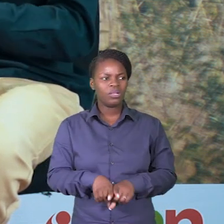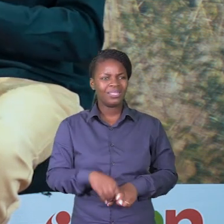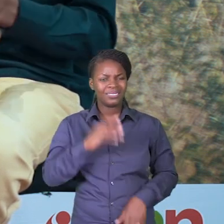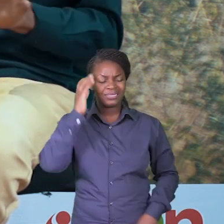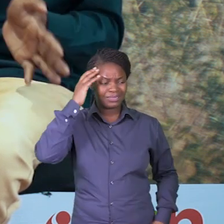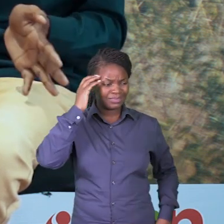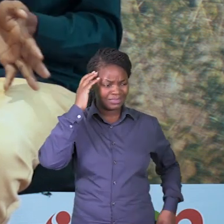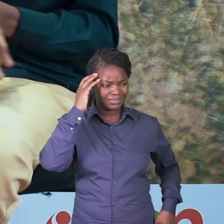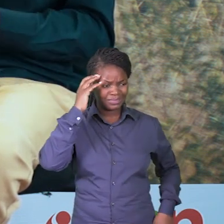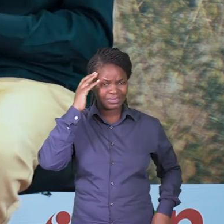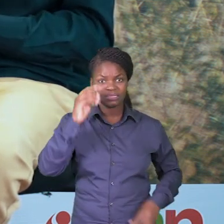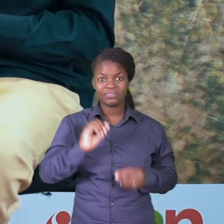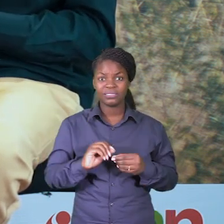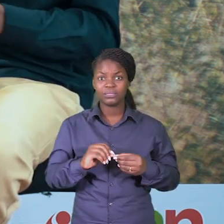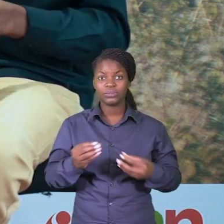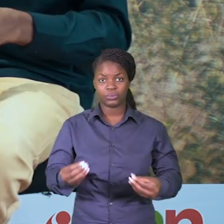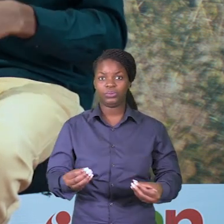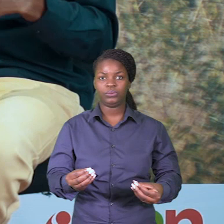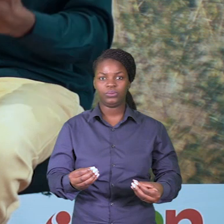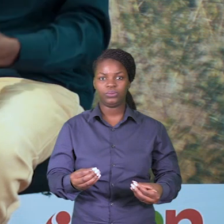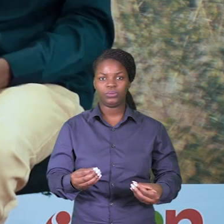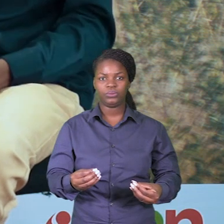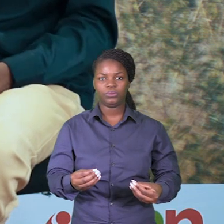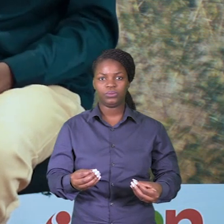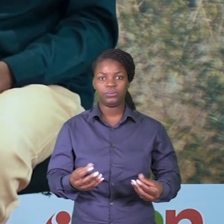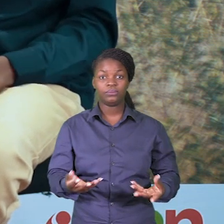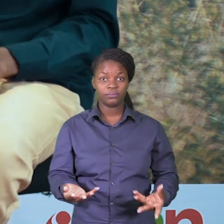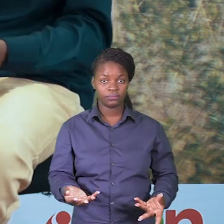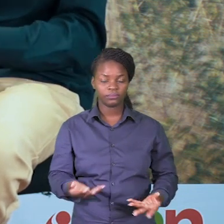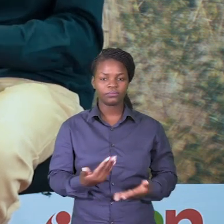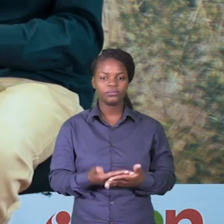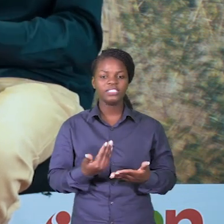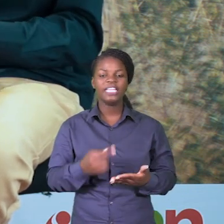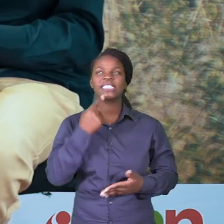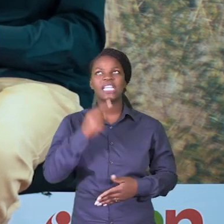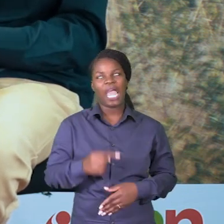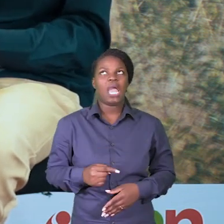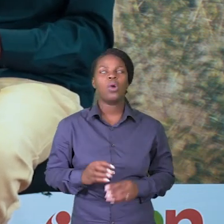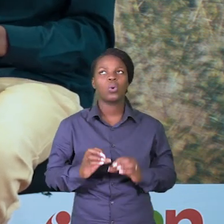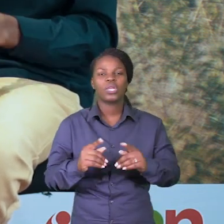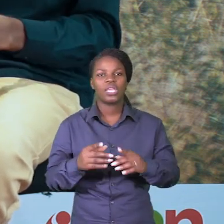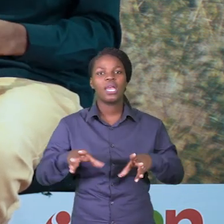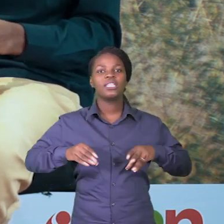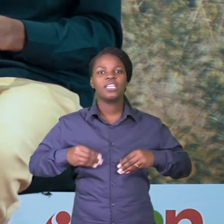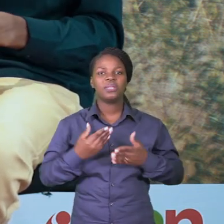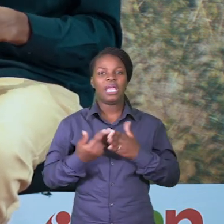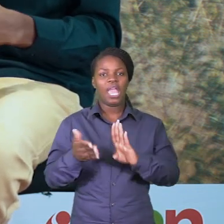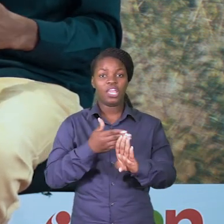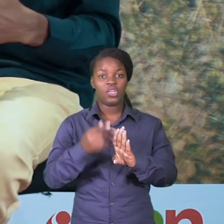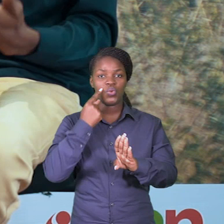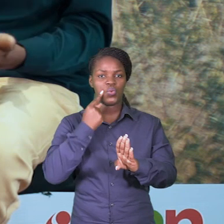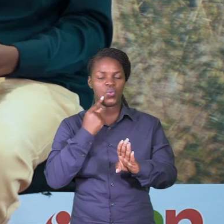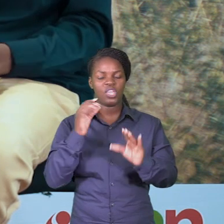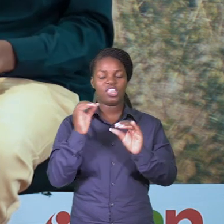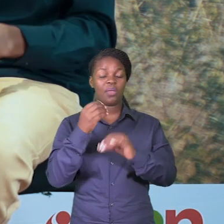aquilo no outro num outra vertente começa a olhar Aquilo num outra perspectiva no sentido de não ser uma sede sexual mas que seja